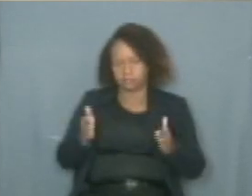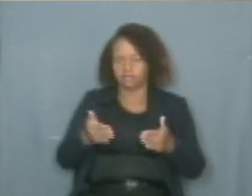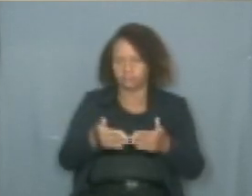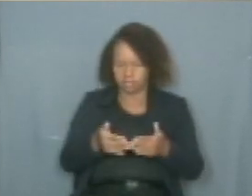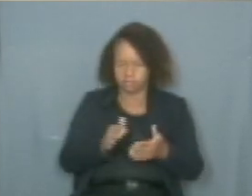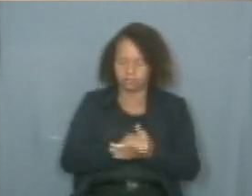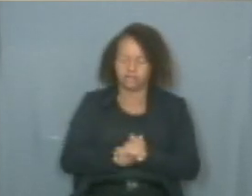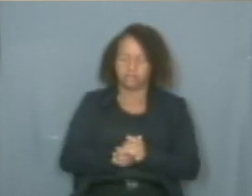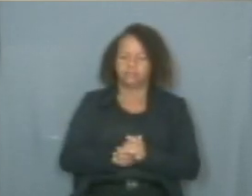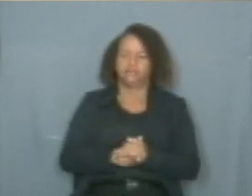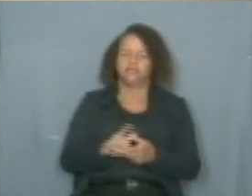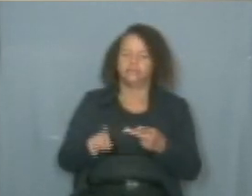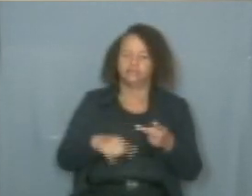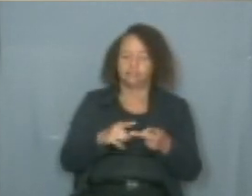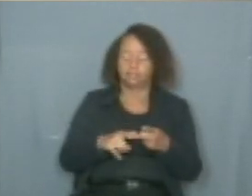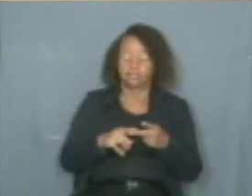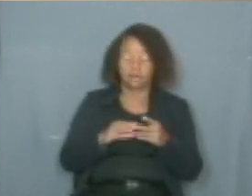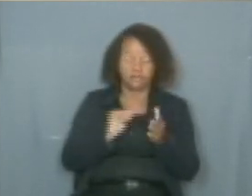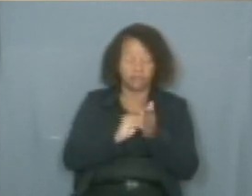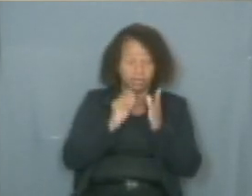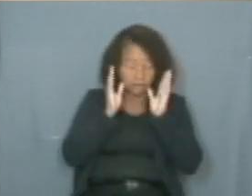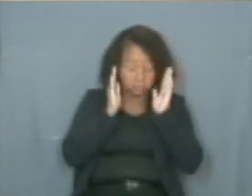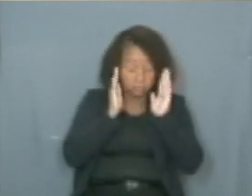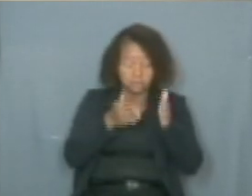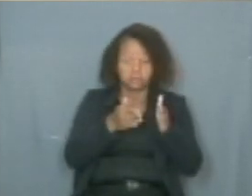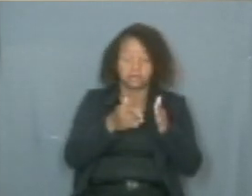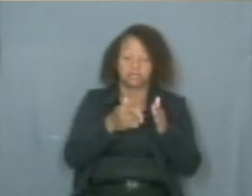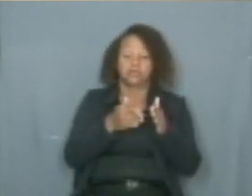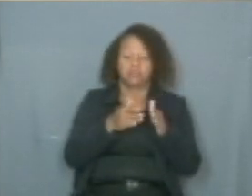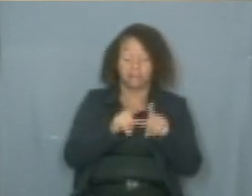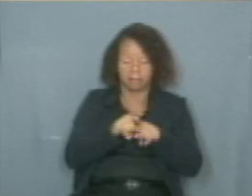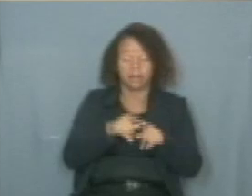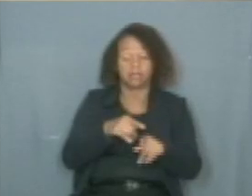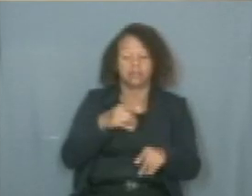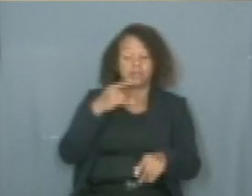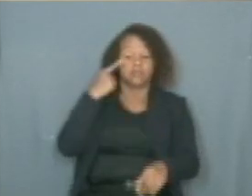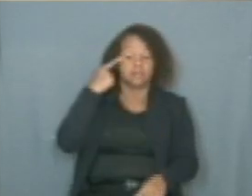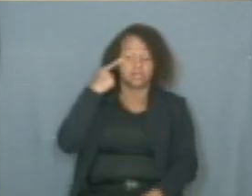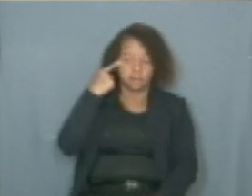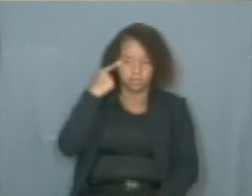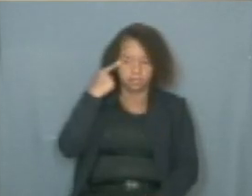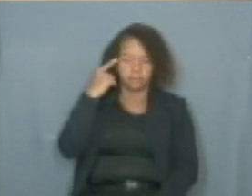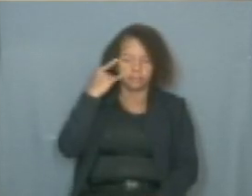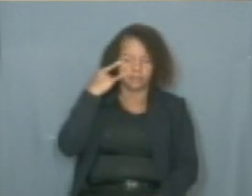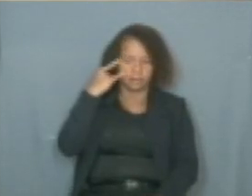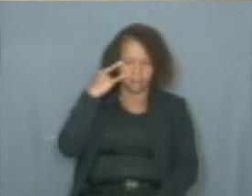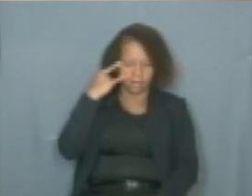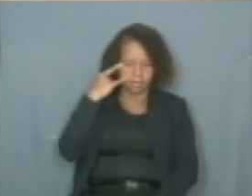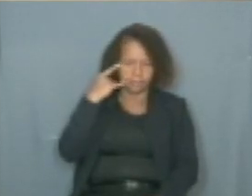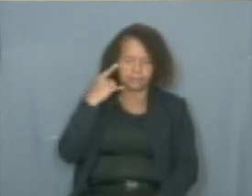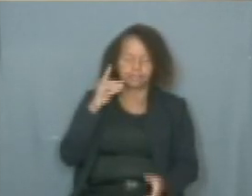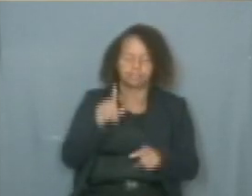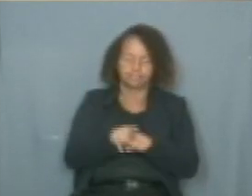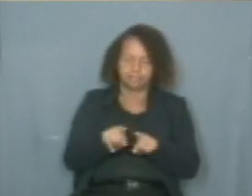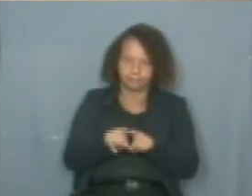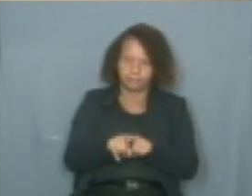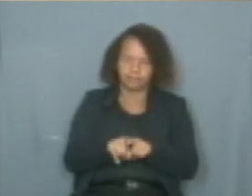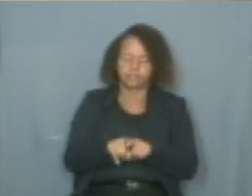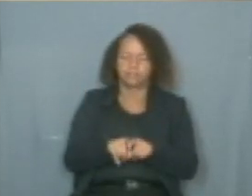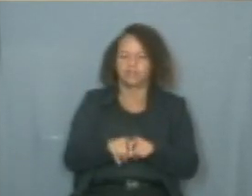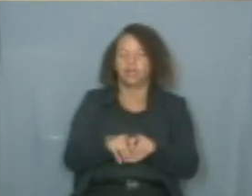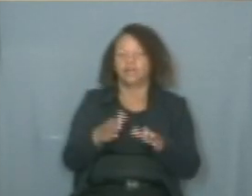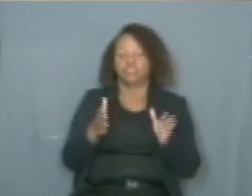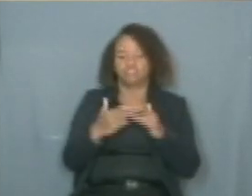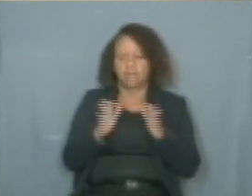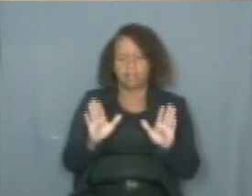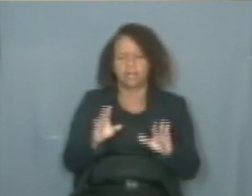transtorno do espectro autista, déficit de atenção, inclusive síndrome de Down. De 2024 para cá, primeiro semestre de 2024 para cá, foram abertos